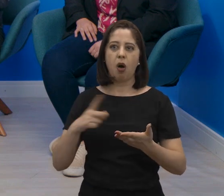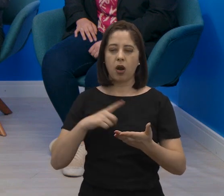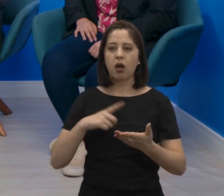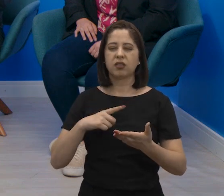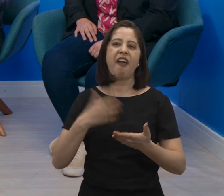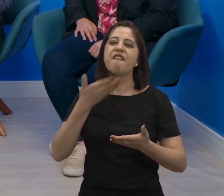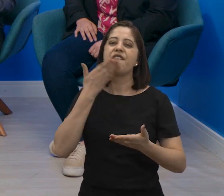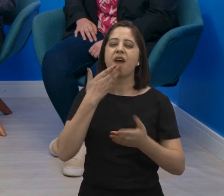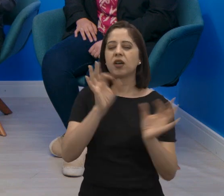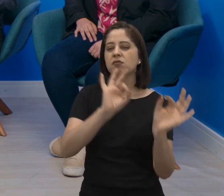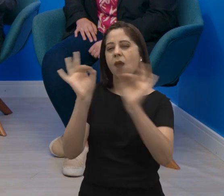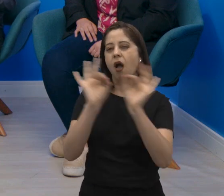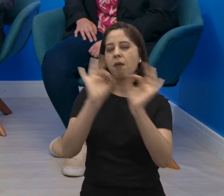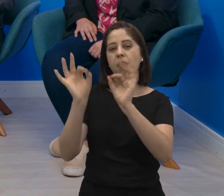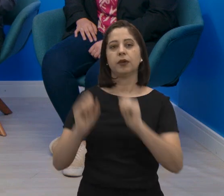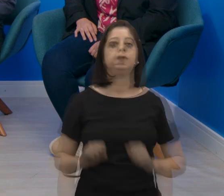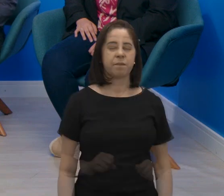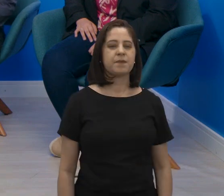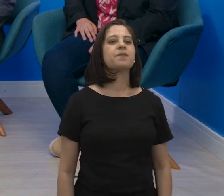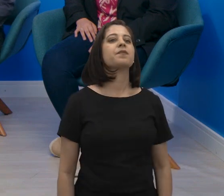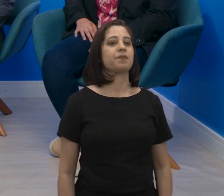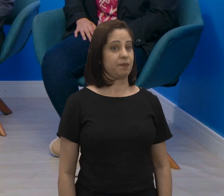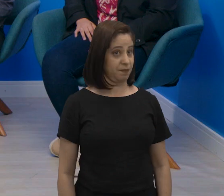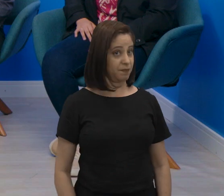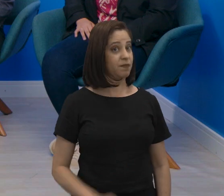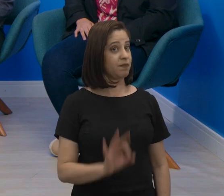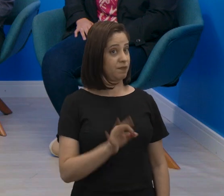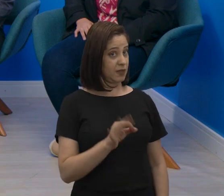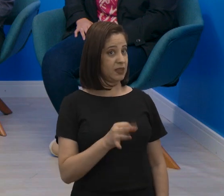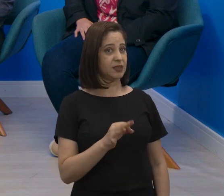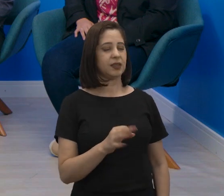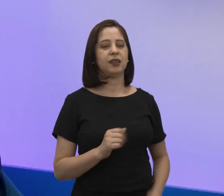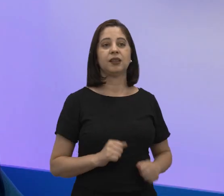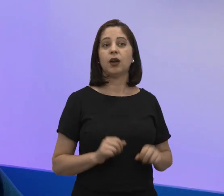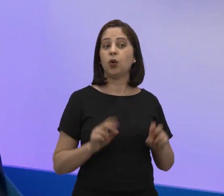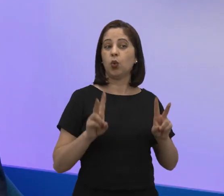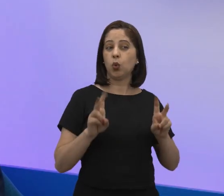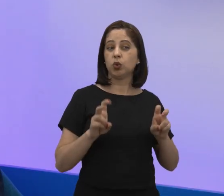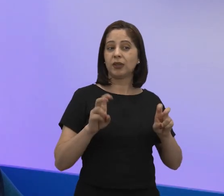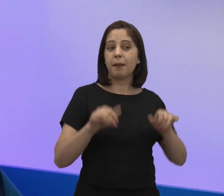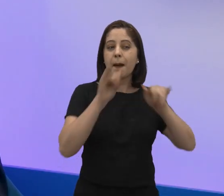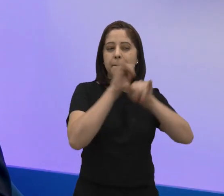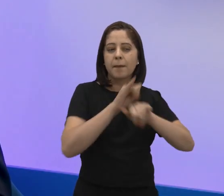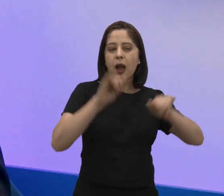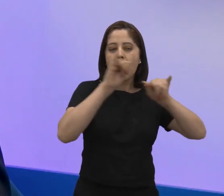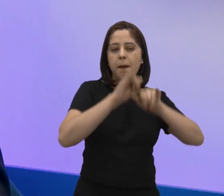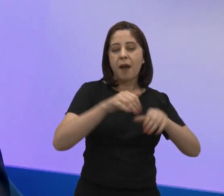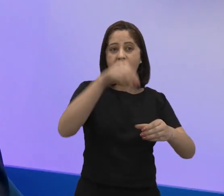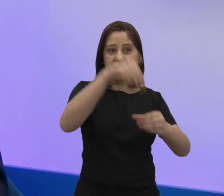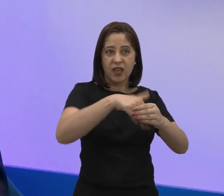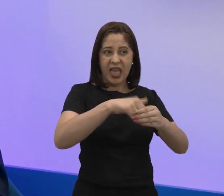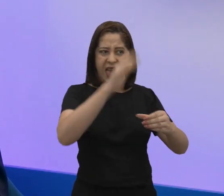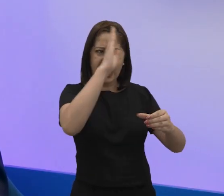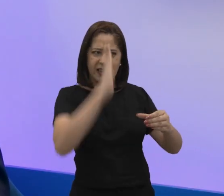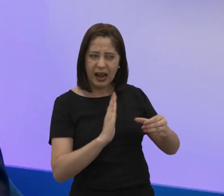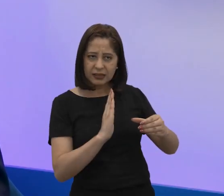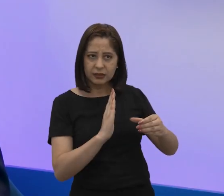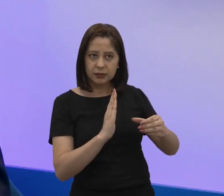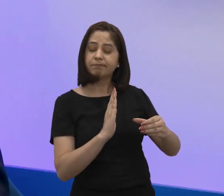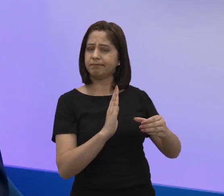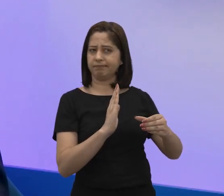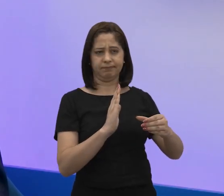ter outras formas de acesso, né? E a gente fala de propaganda eleitoral gratuita, ela é gratuita para quem